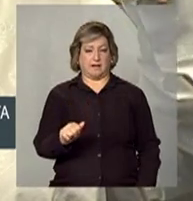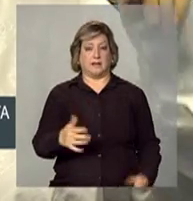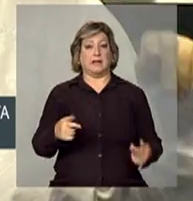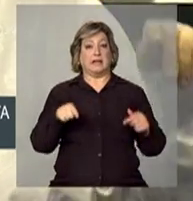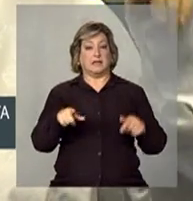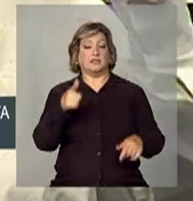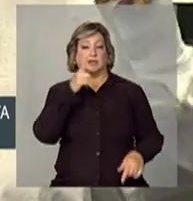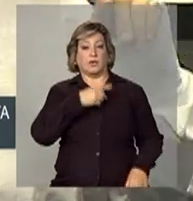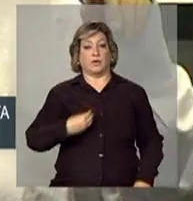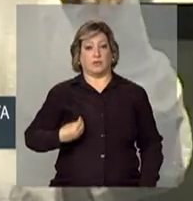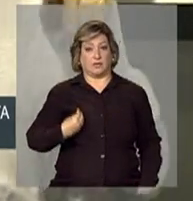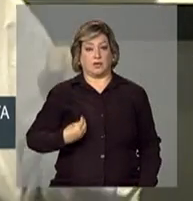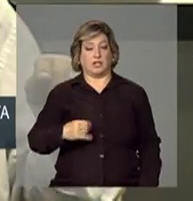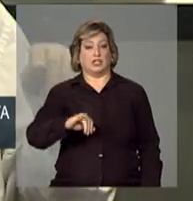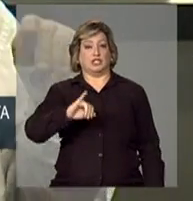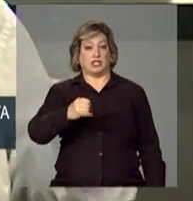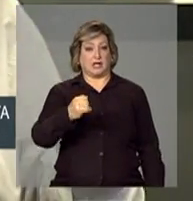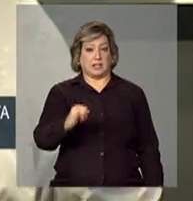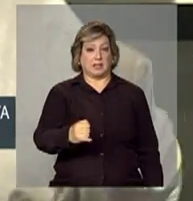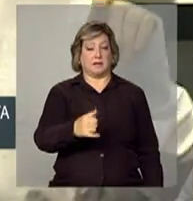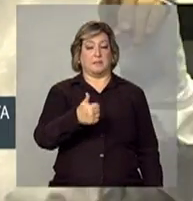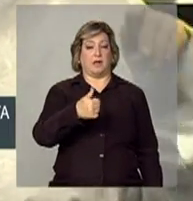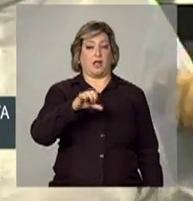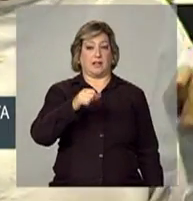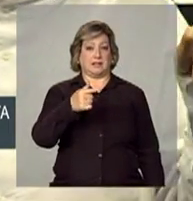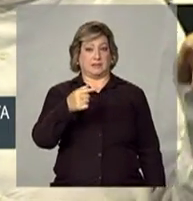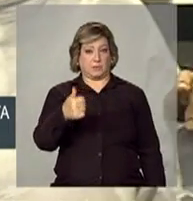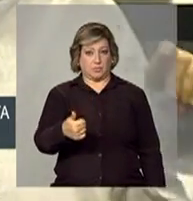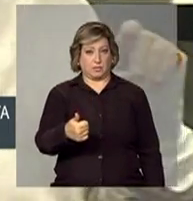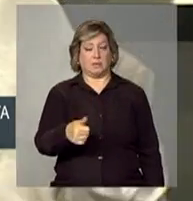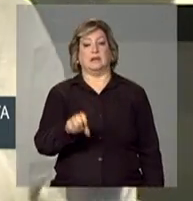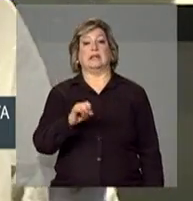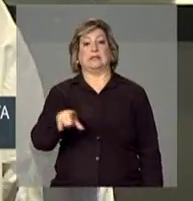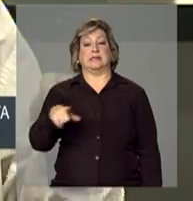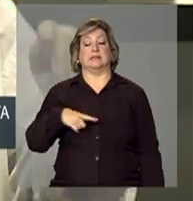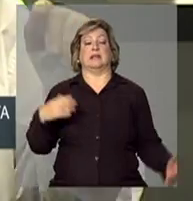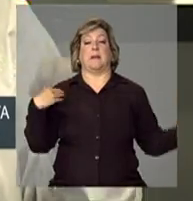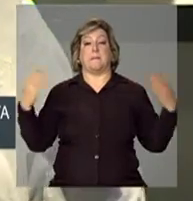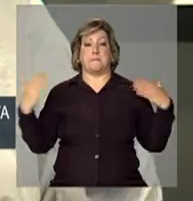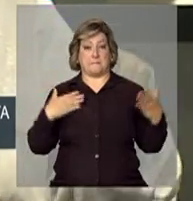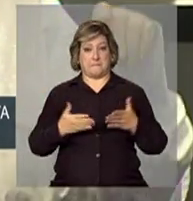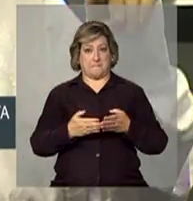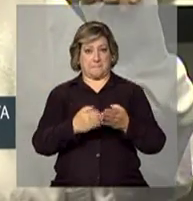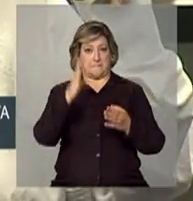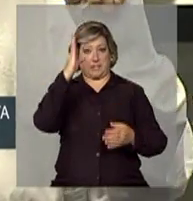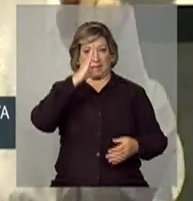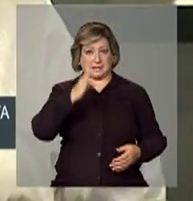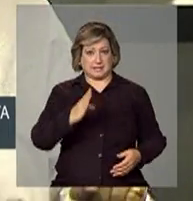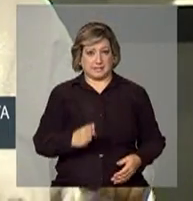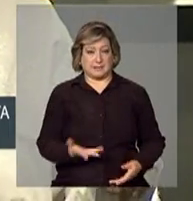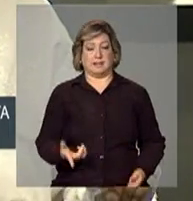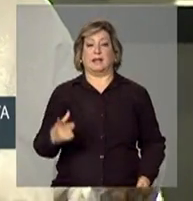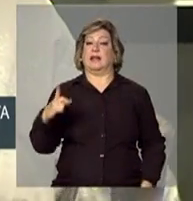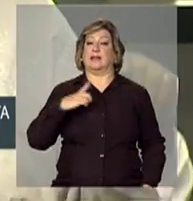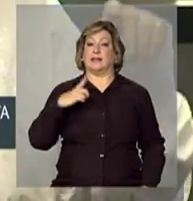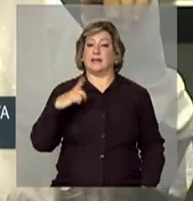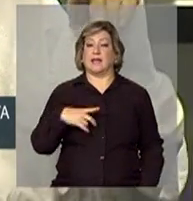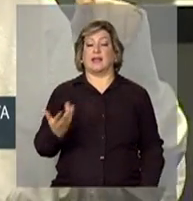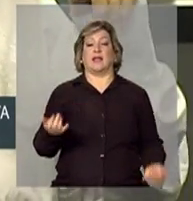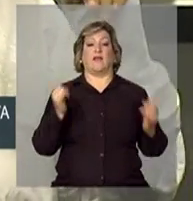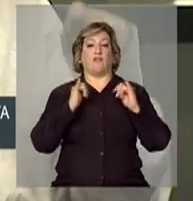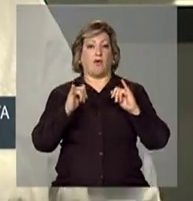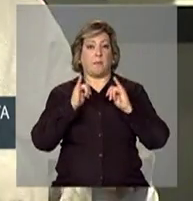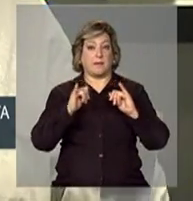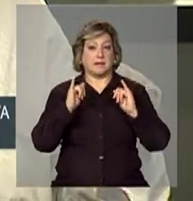em janeiro de 71. Ora, se a Marinha Brasileira tem a informação